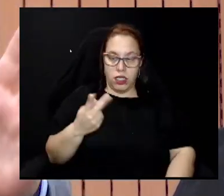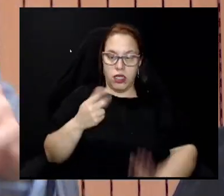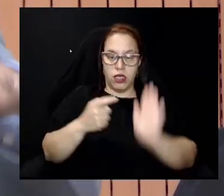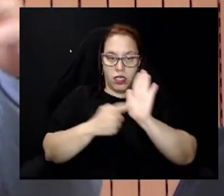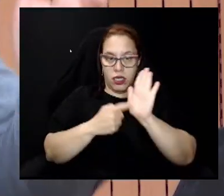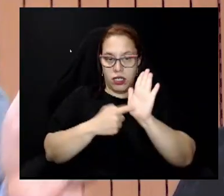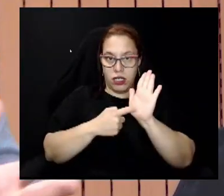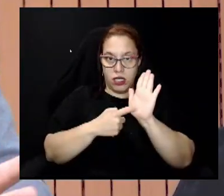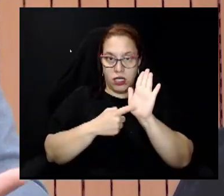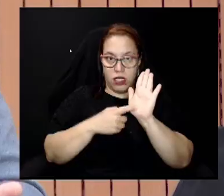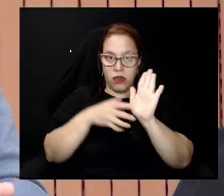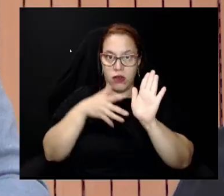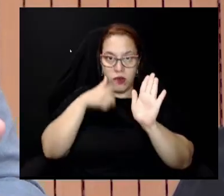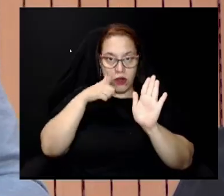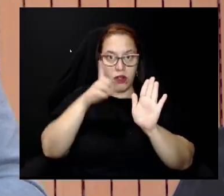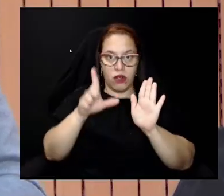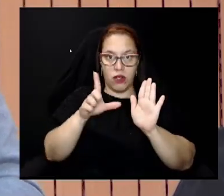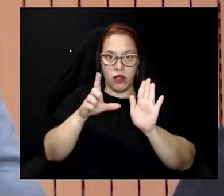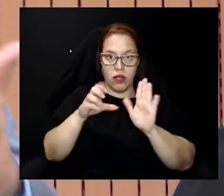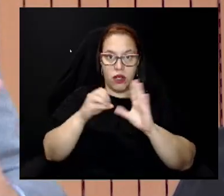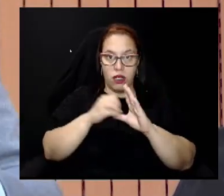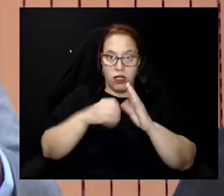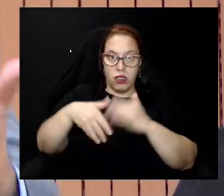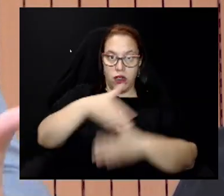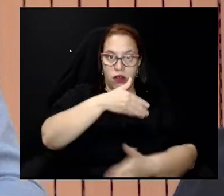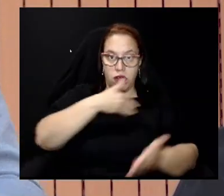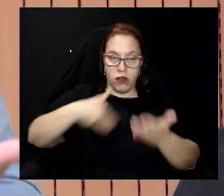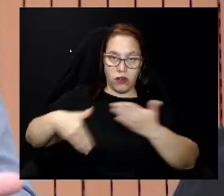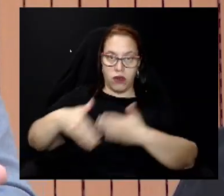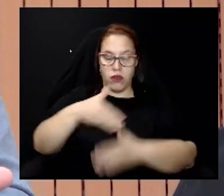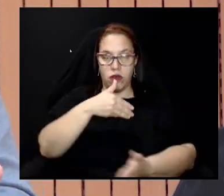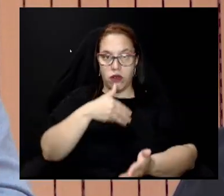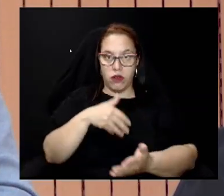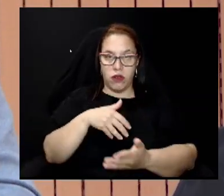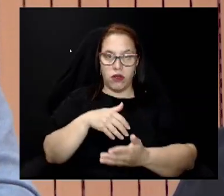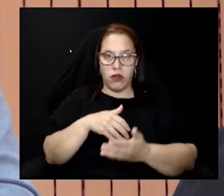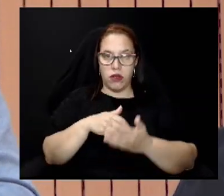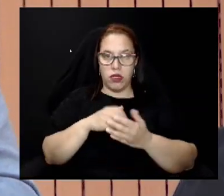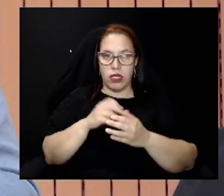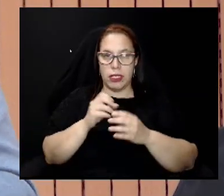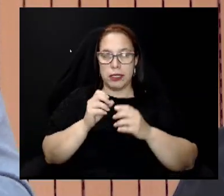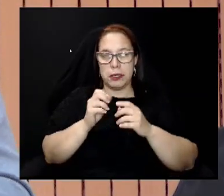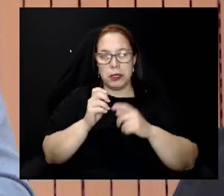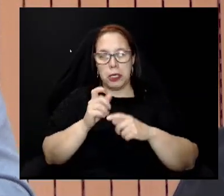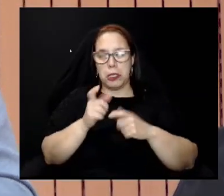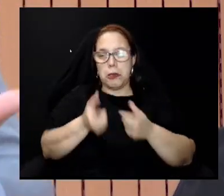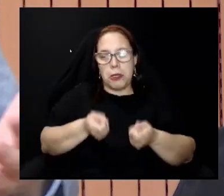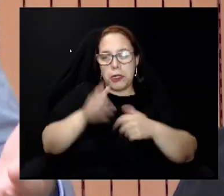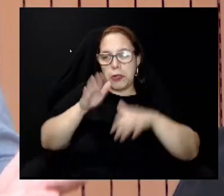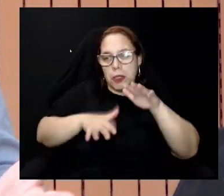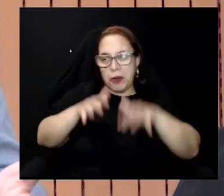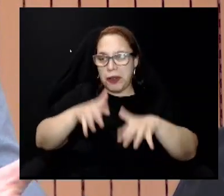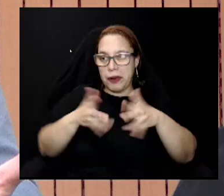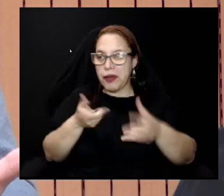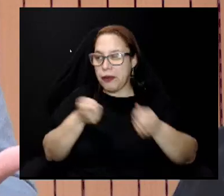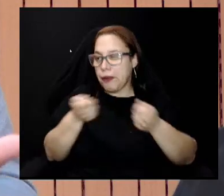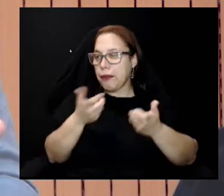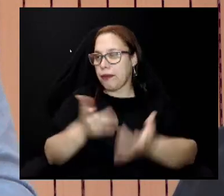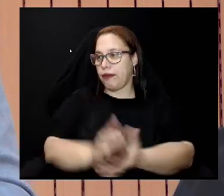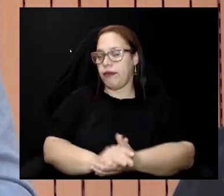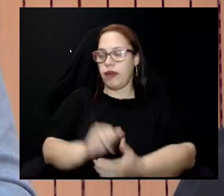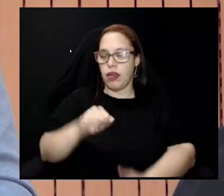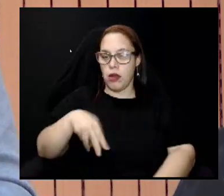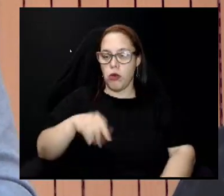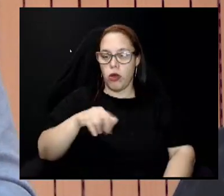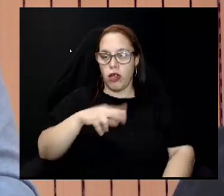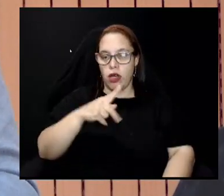passar. E a célula pode circular. E o câncer aprendeu a driblar essa imunidade. Então, a imunoterapia ela é uma